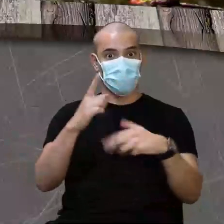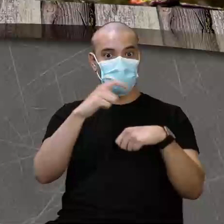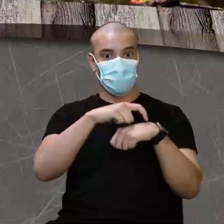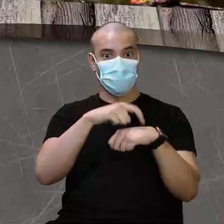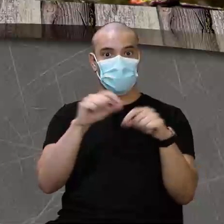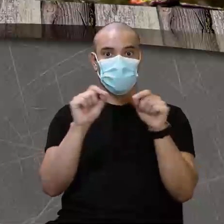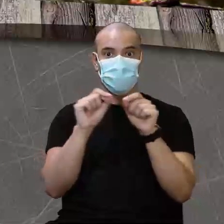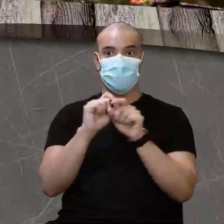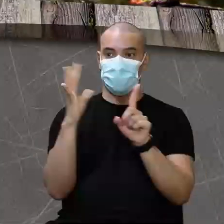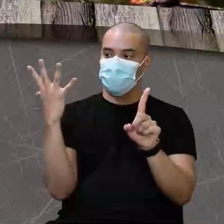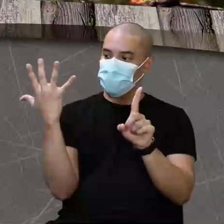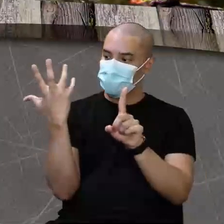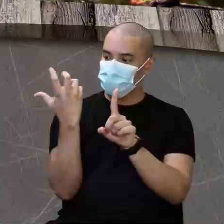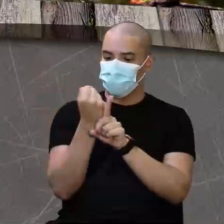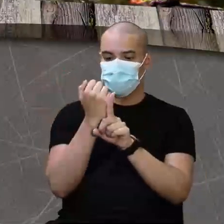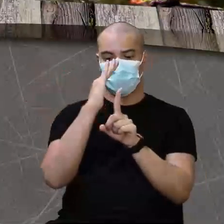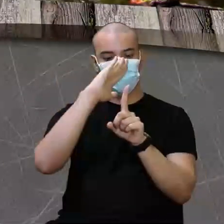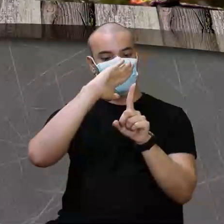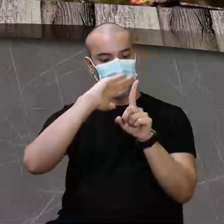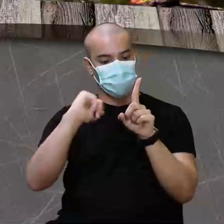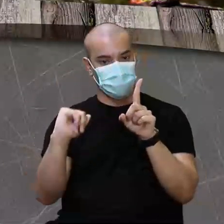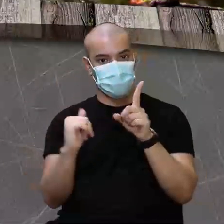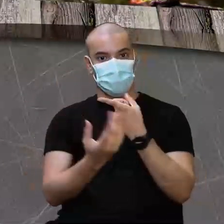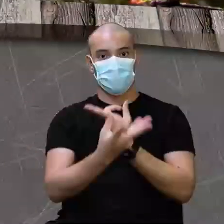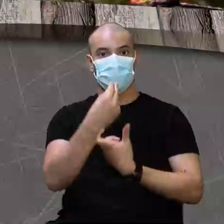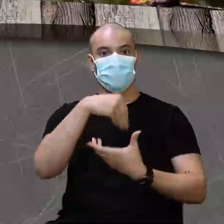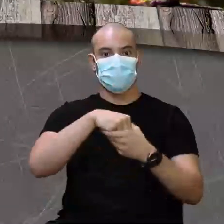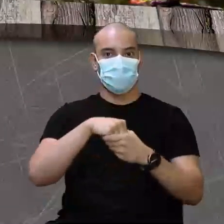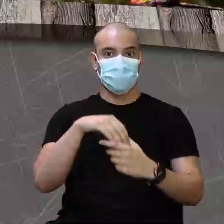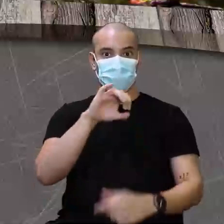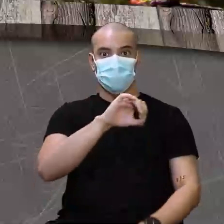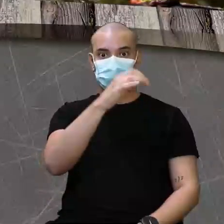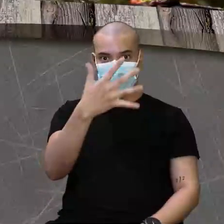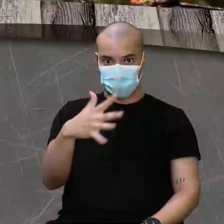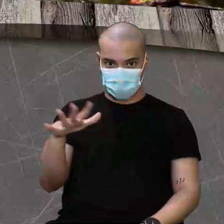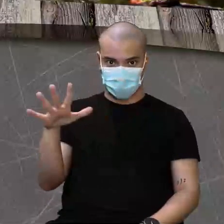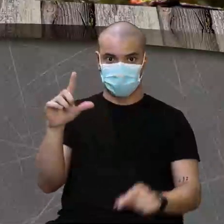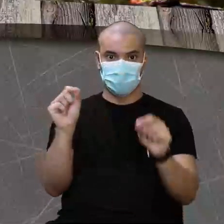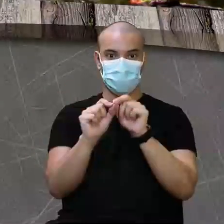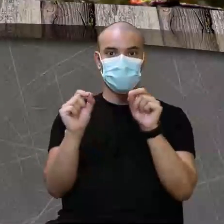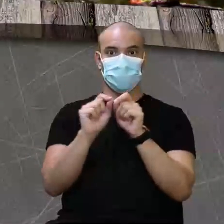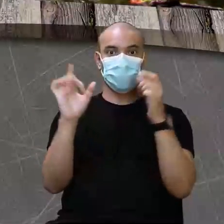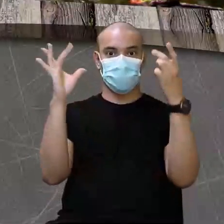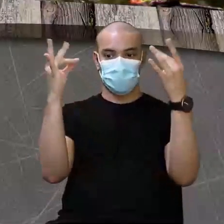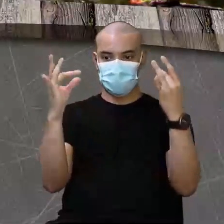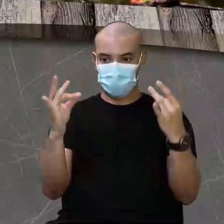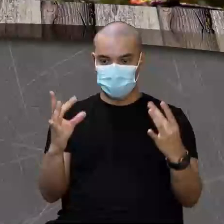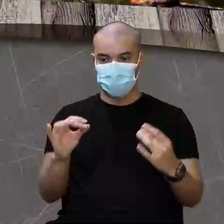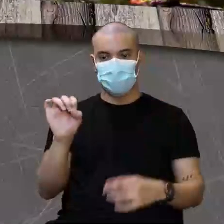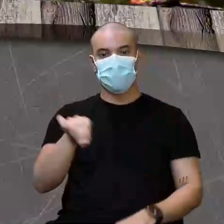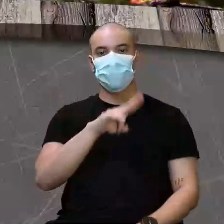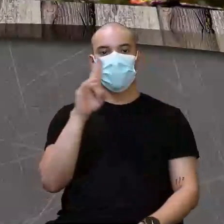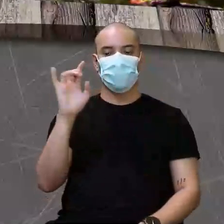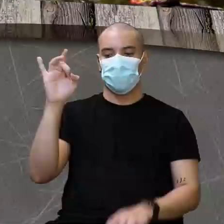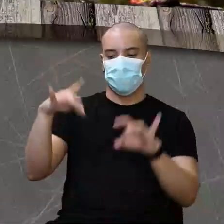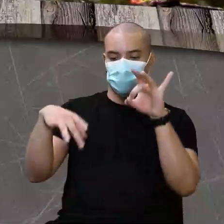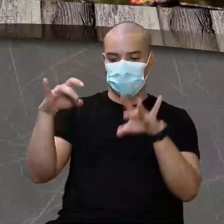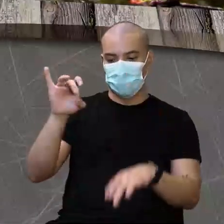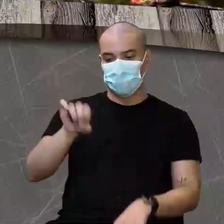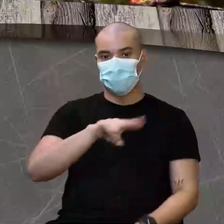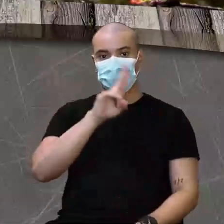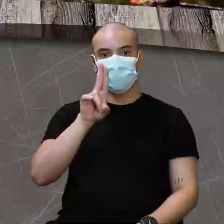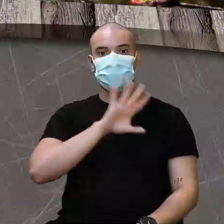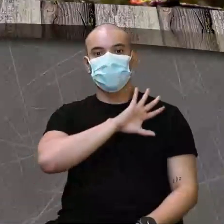uma filtragem, raspavam o fundo dos oceanos, né, se alimentando de detritos, ou se alimentando de restos, ou